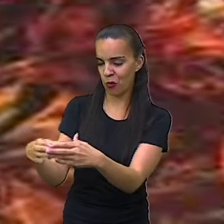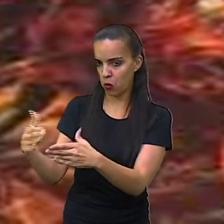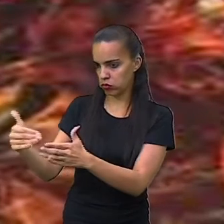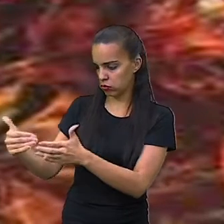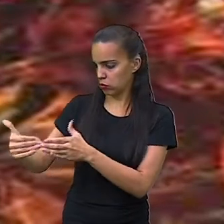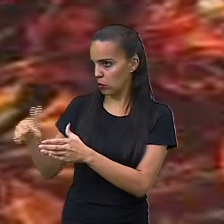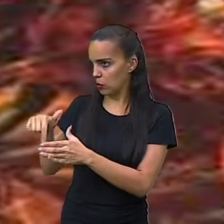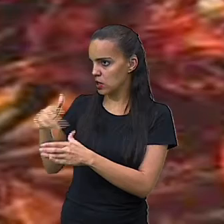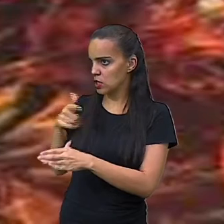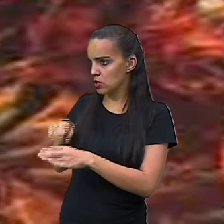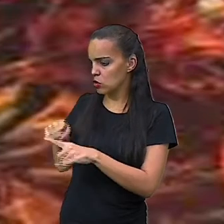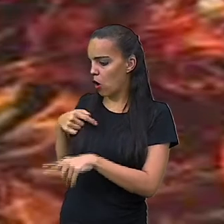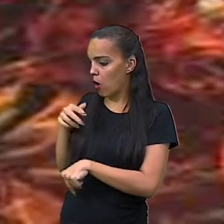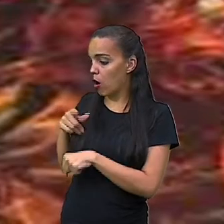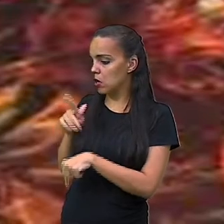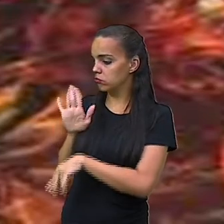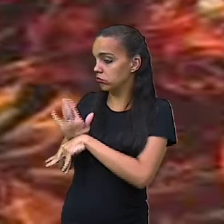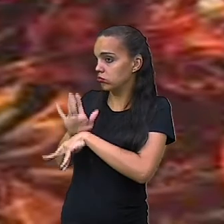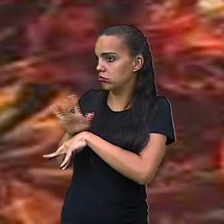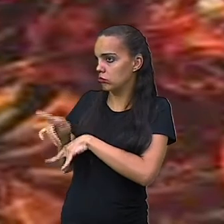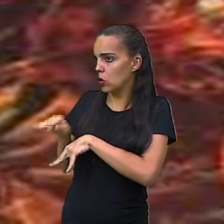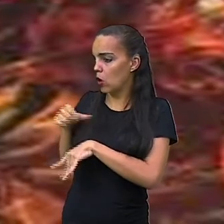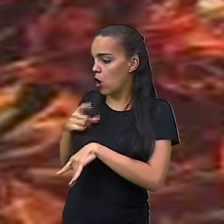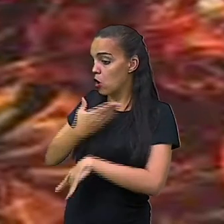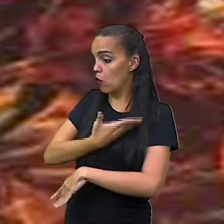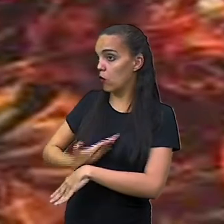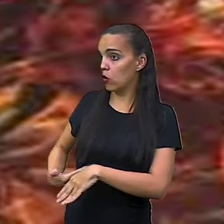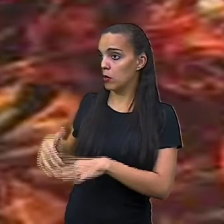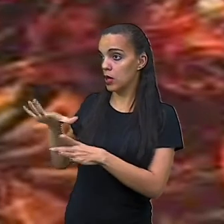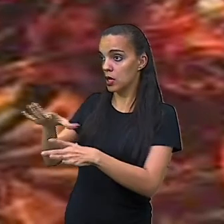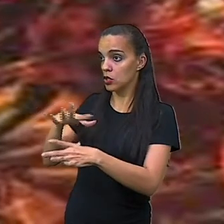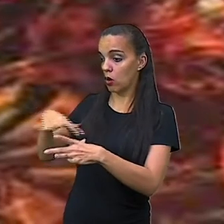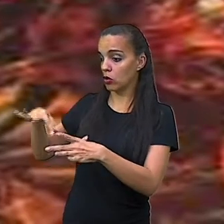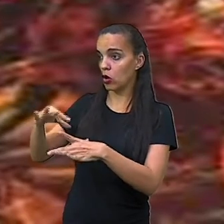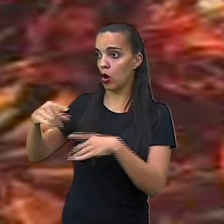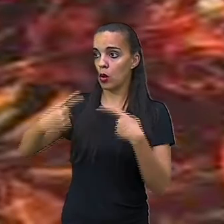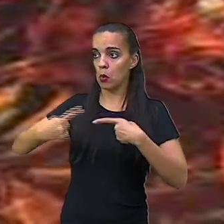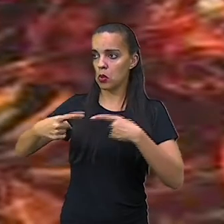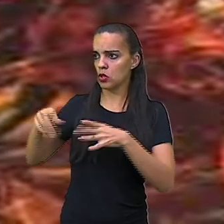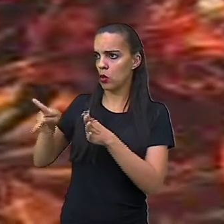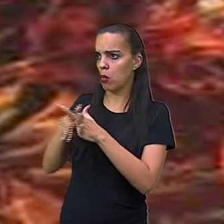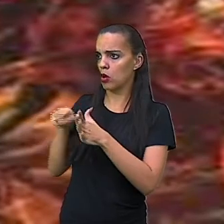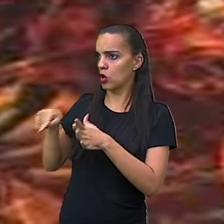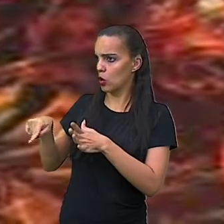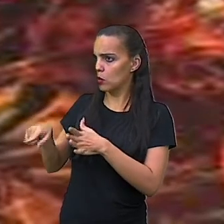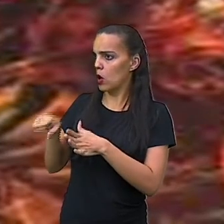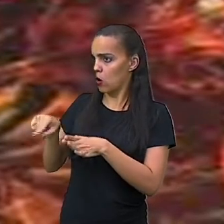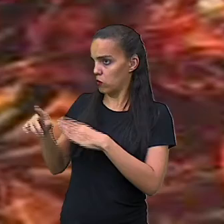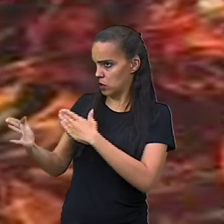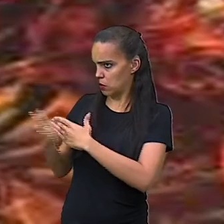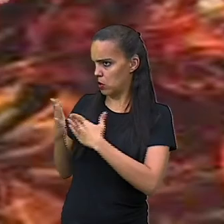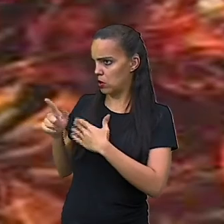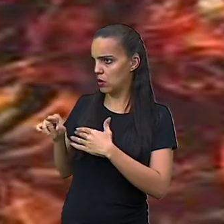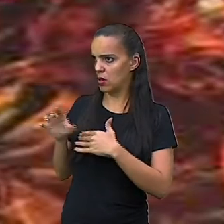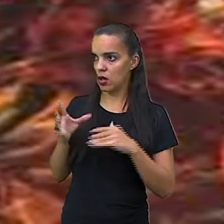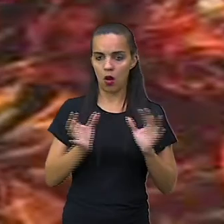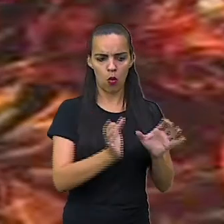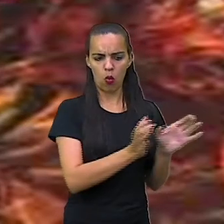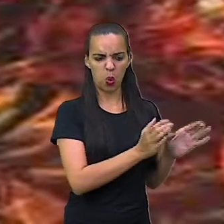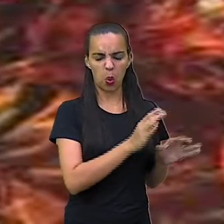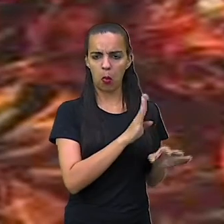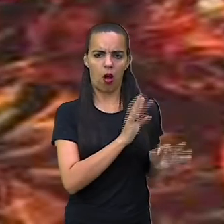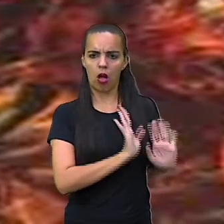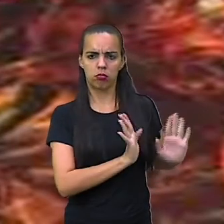que votou em mim e falar assim, não, agora vou fazer políticas, eu vou beneficiar somente o grupo A. O grupo B